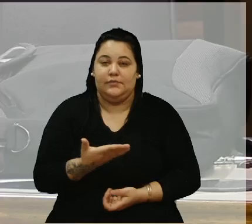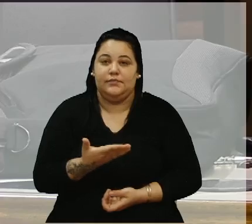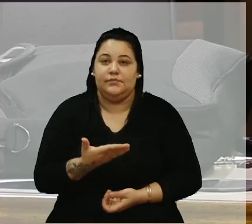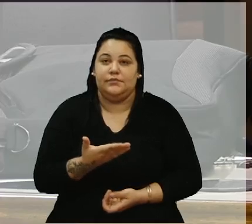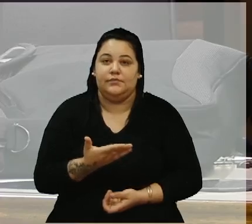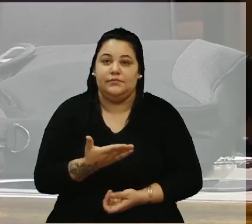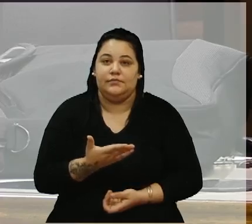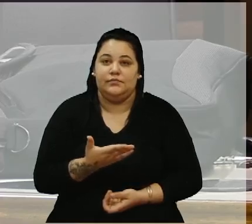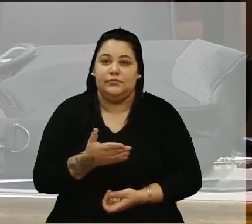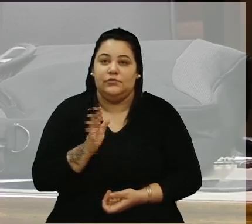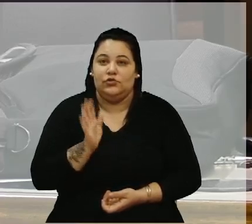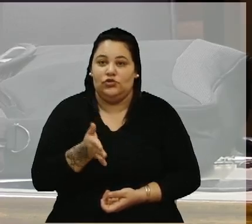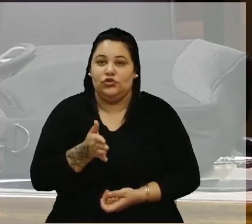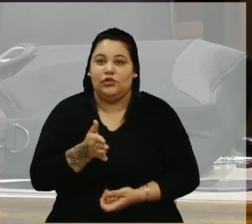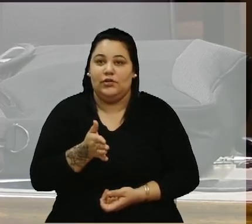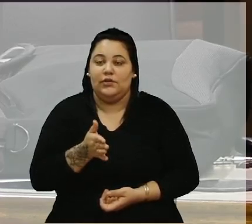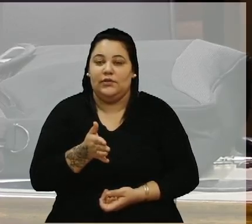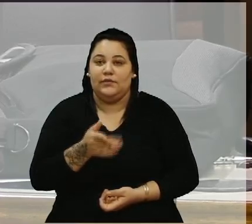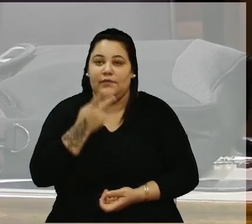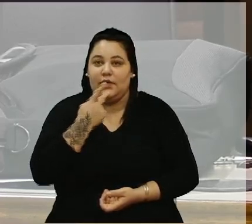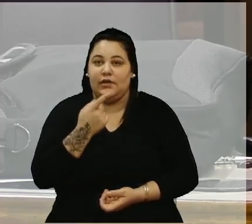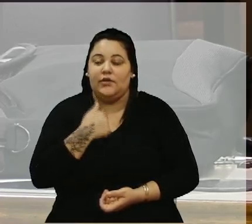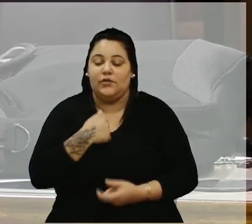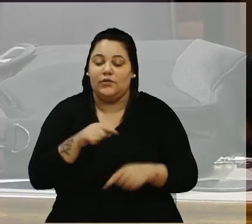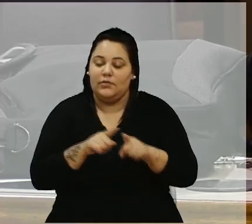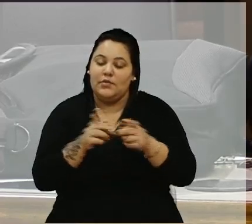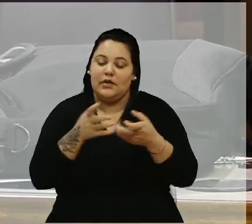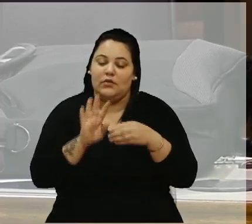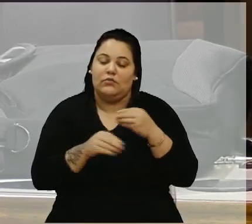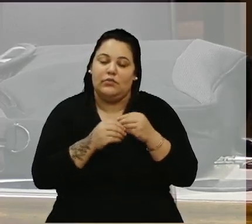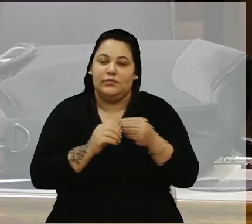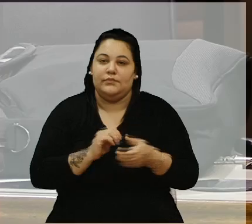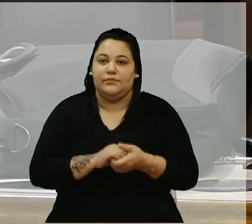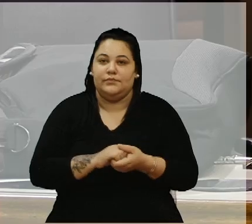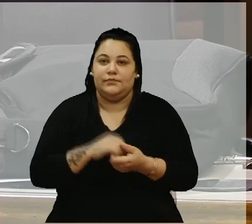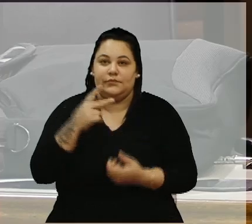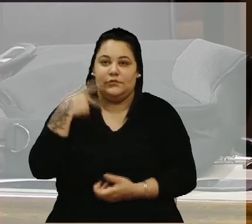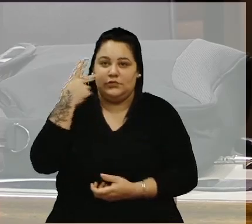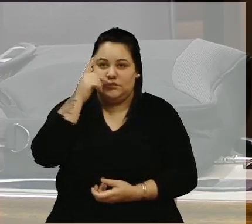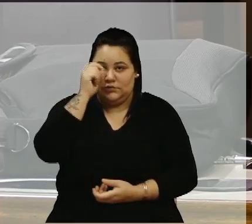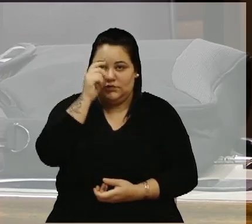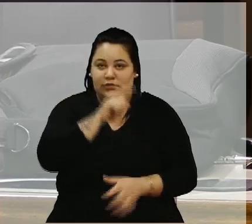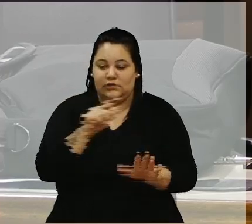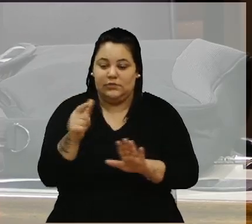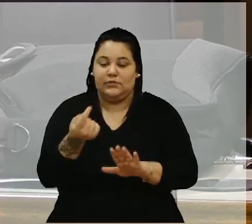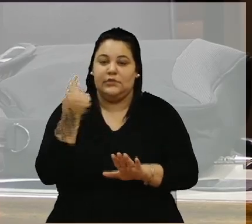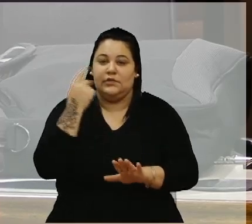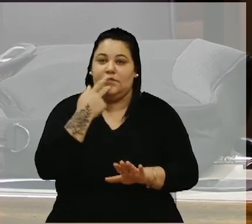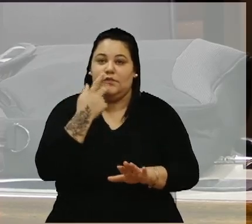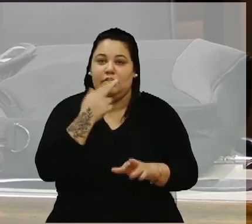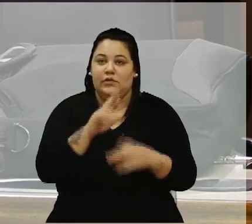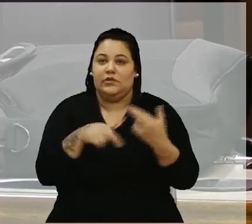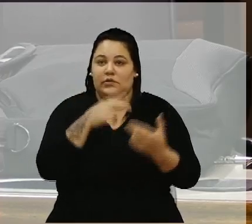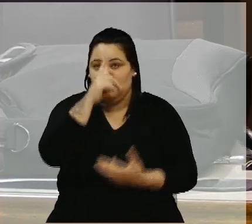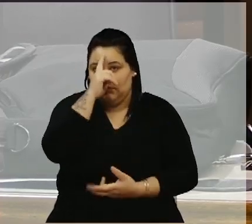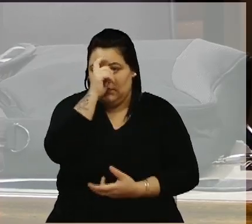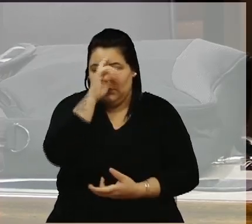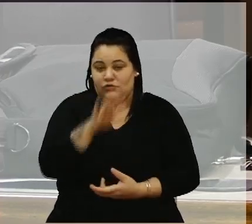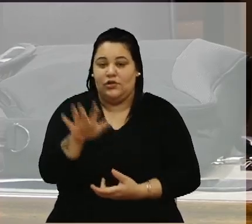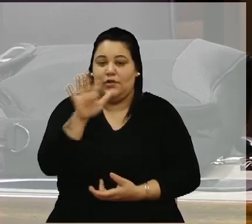que botaram no ventilador, eu também vou colocar. O vereador Schalck, semana passada, falou sobre a questão do Hospital Geral,